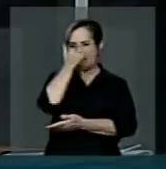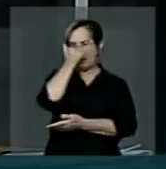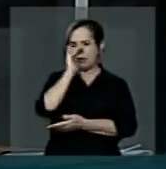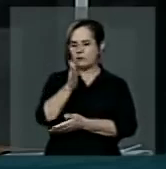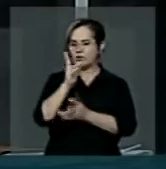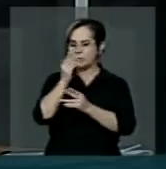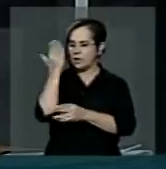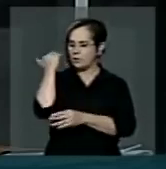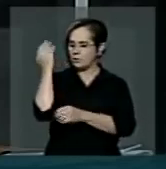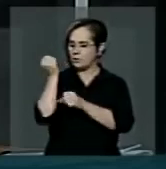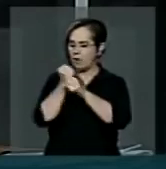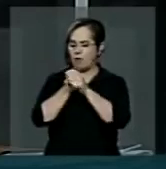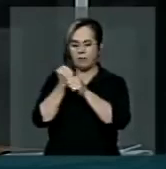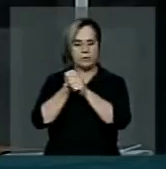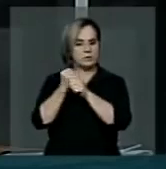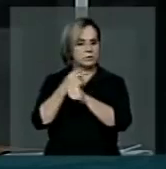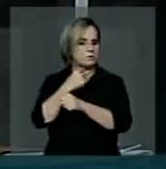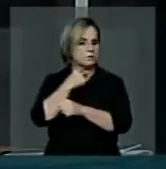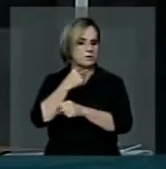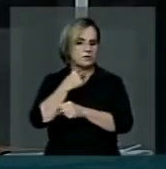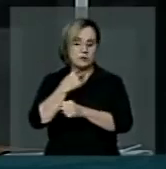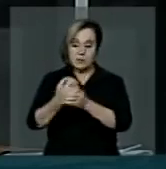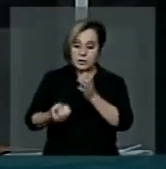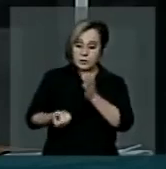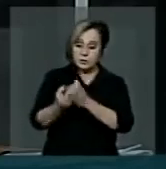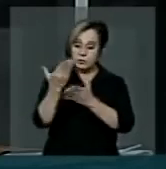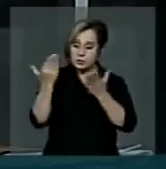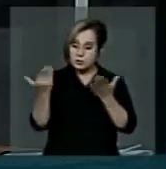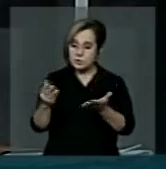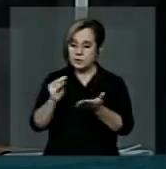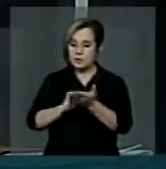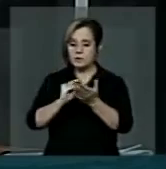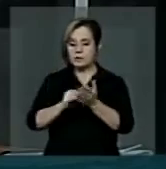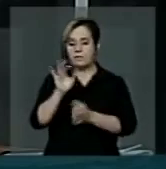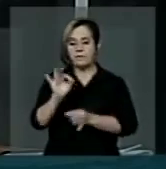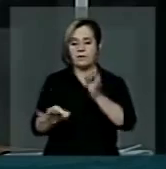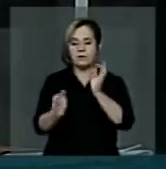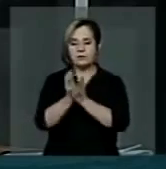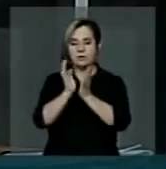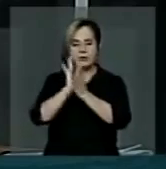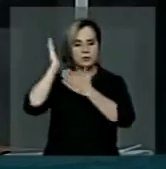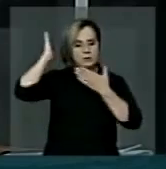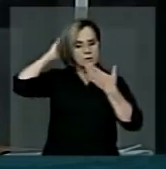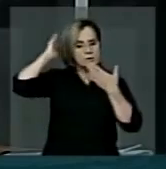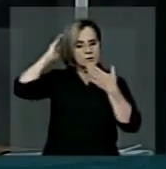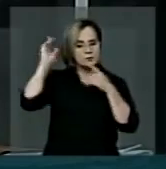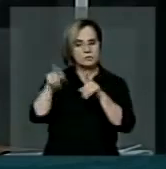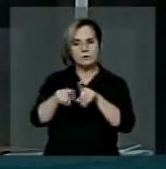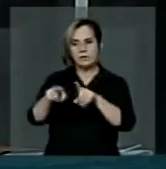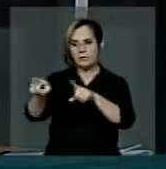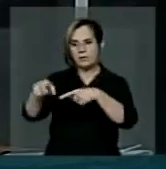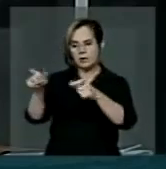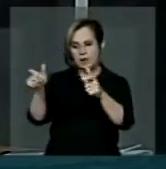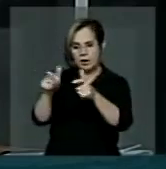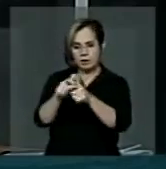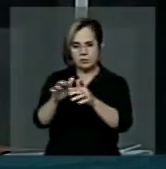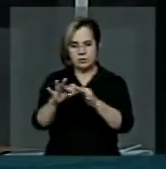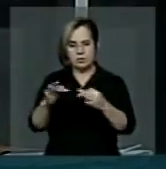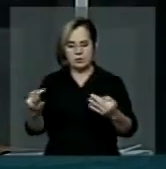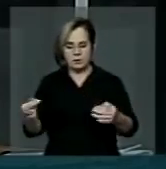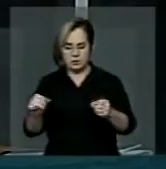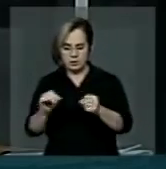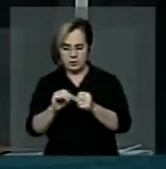que gerou essa injustiça, tanto com os índios como com os pequenos agricultores, aqueles que fazem